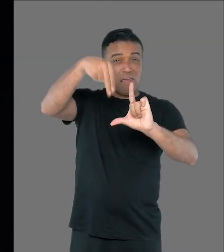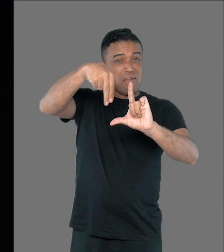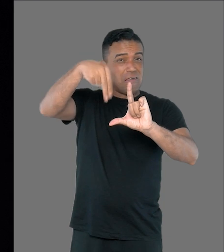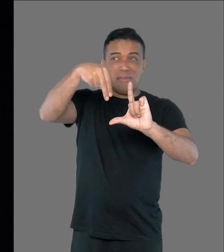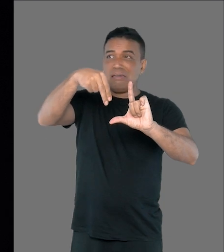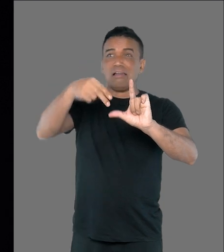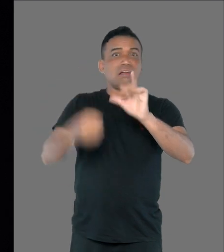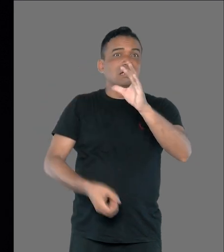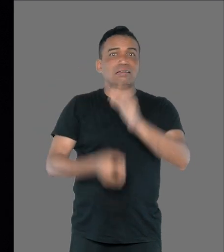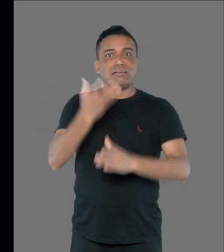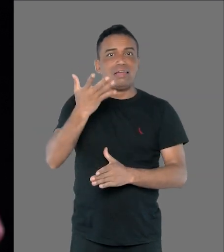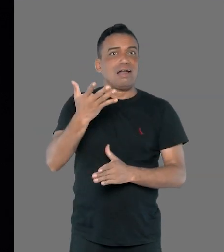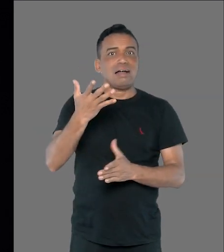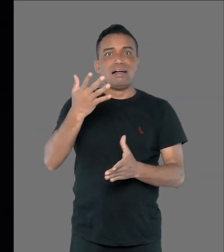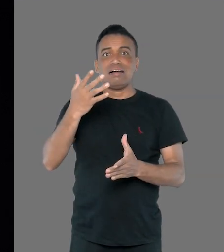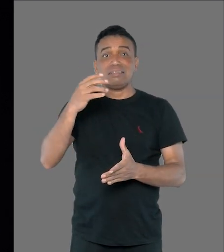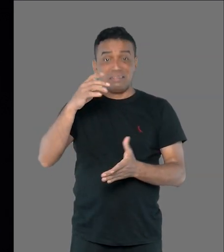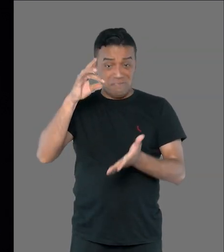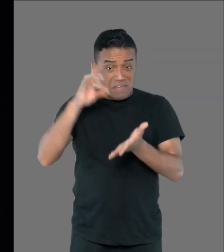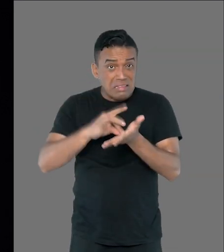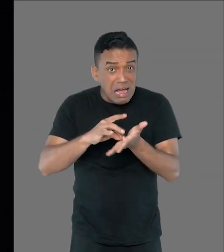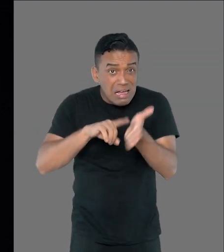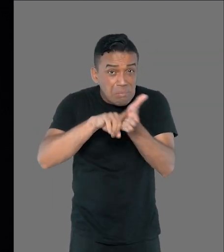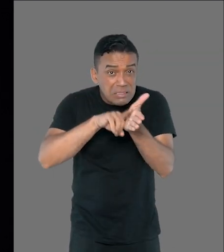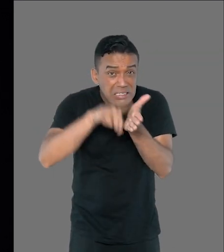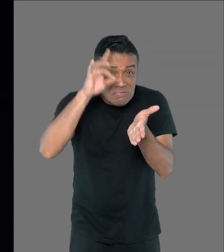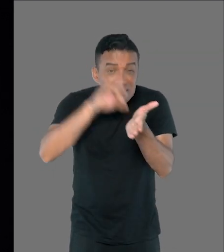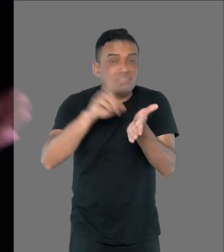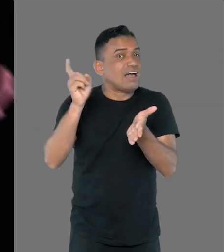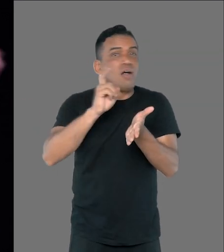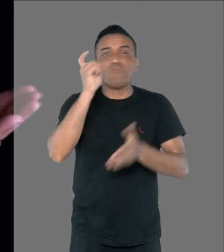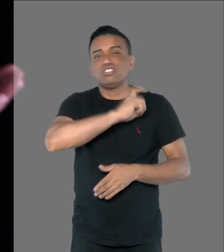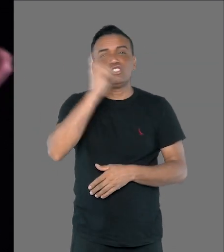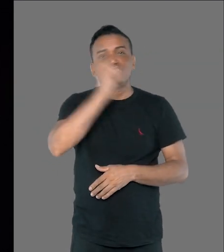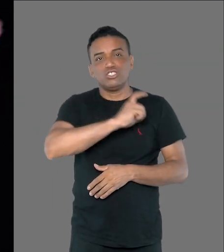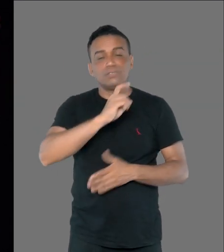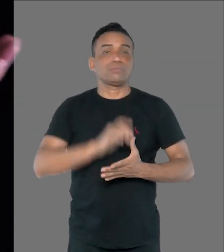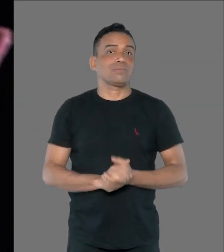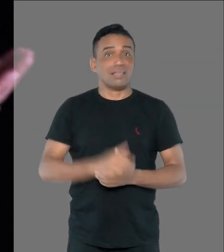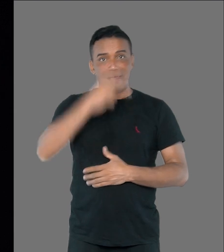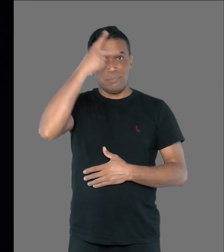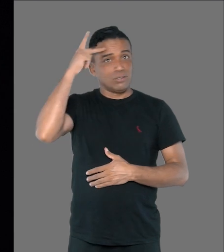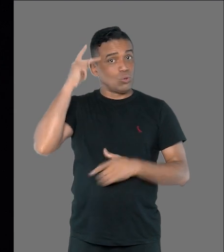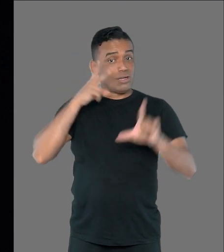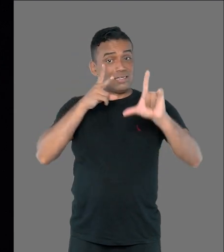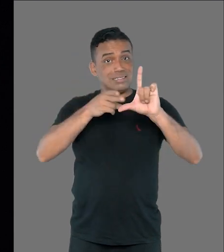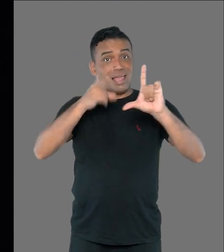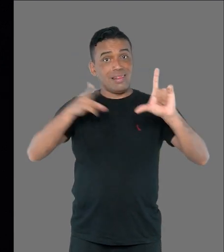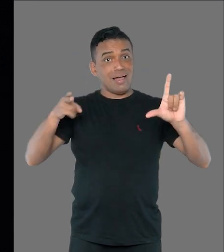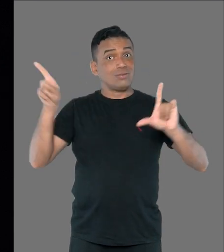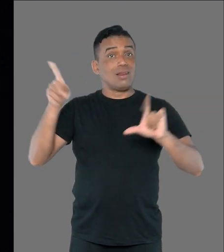perpassadas, construídas em cima de falsas informações históricas. Todo mundo tem condição de ver um seriado inglês.